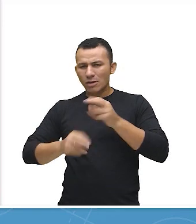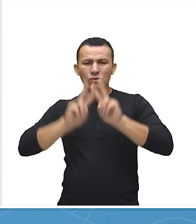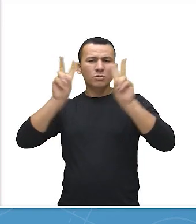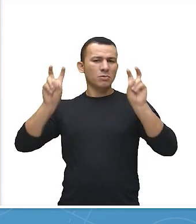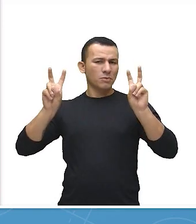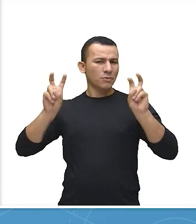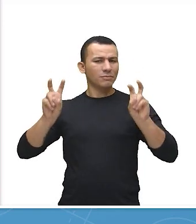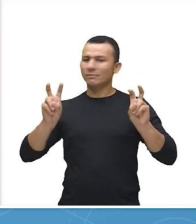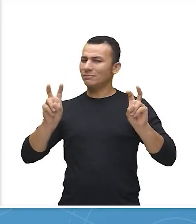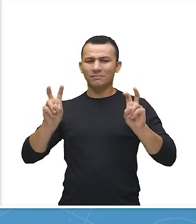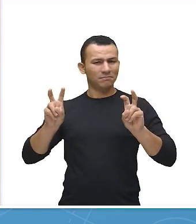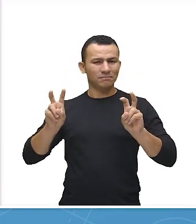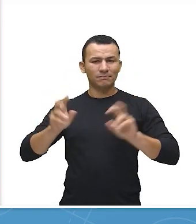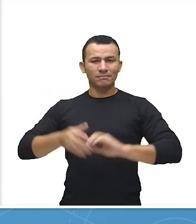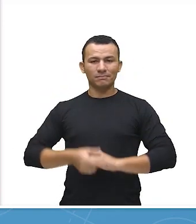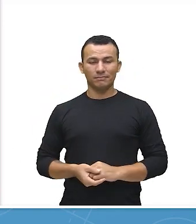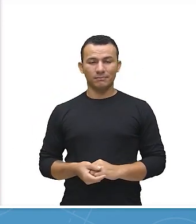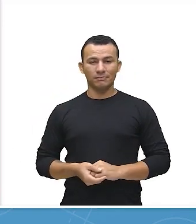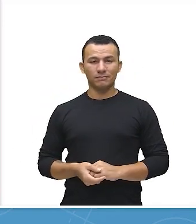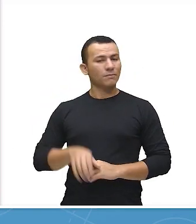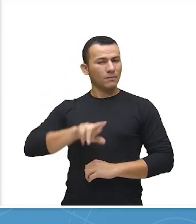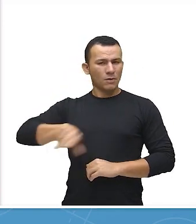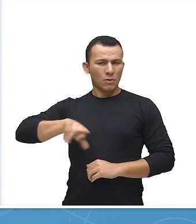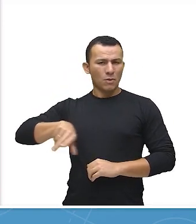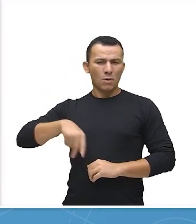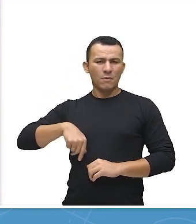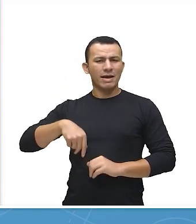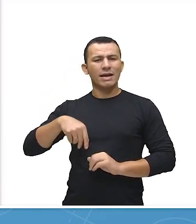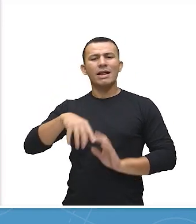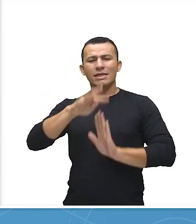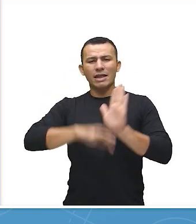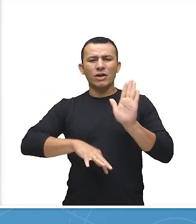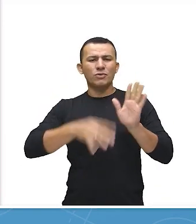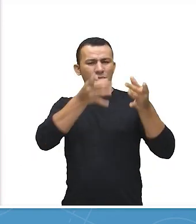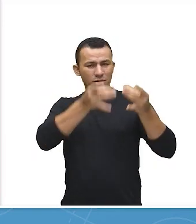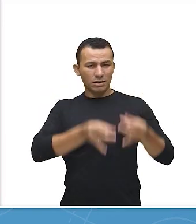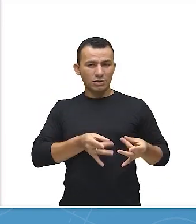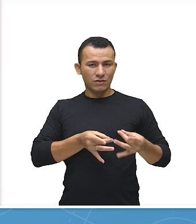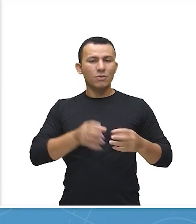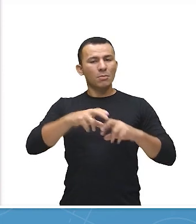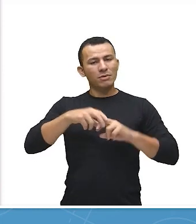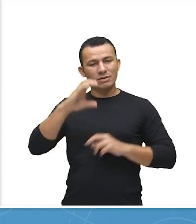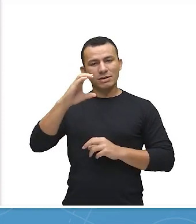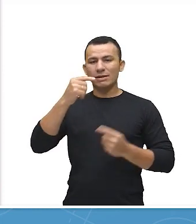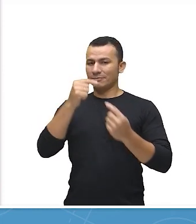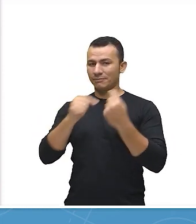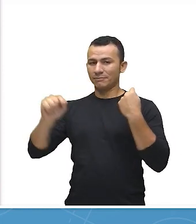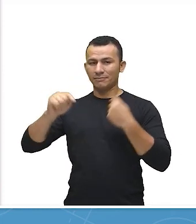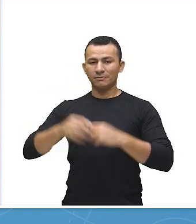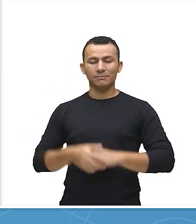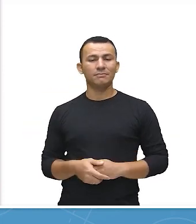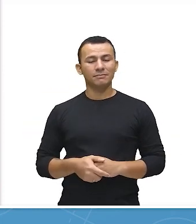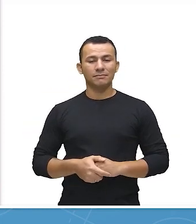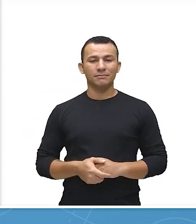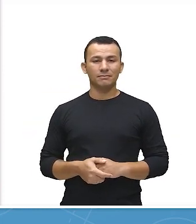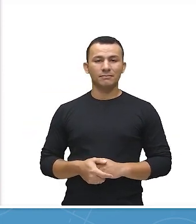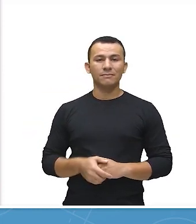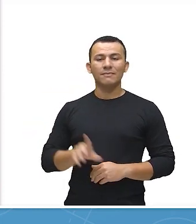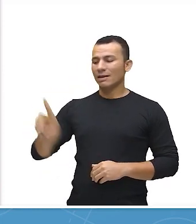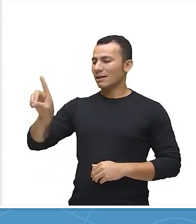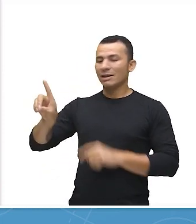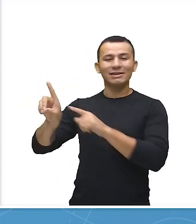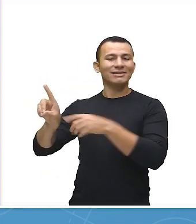está expondo nenhum tipo de argumento, não é um texto dissertativo, então não pode ser a letra C, tá bom? Nem a A, nem a B, nem a C, apenas a